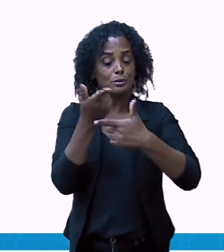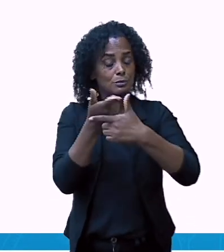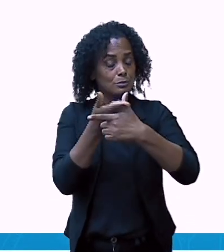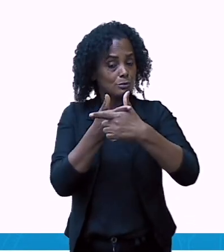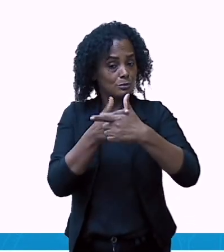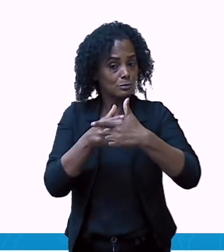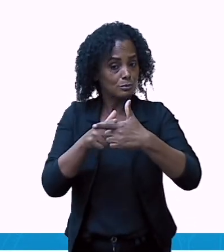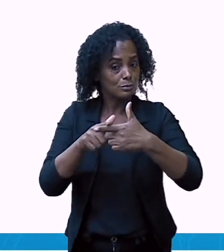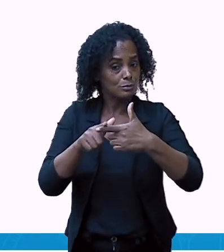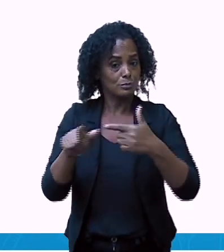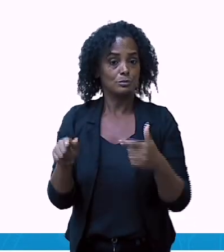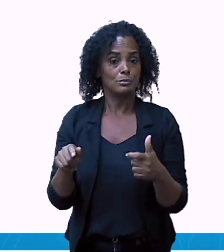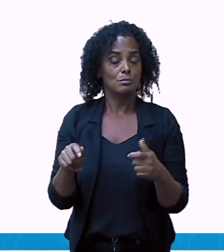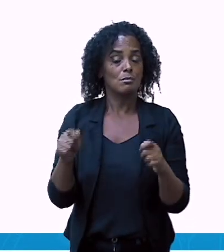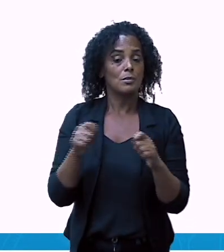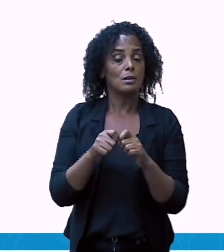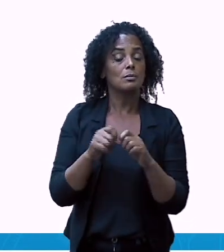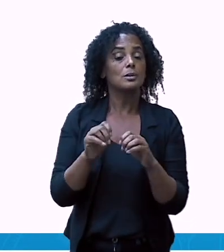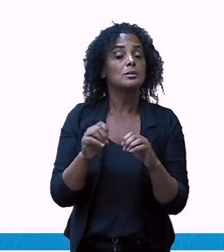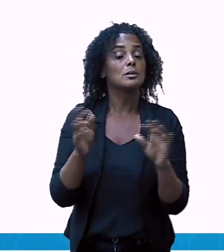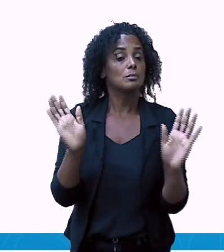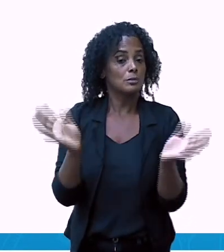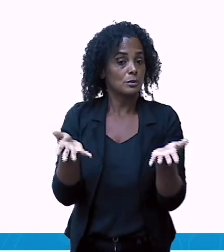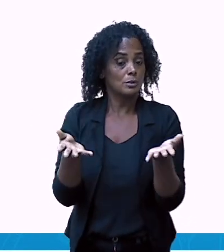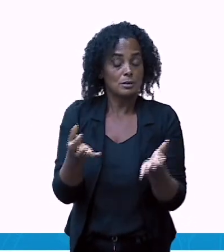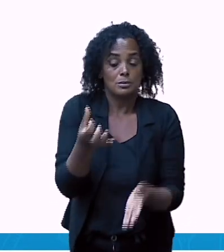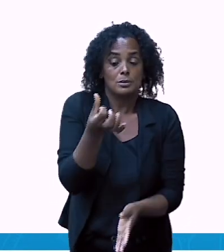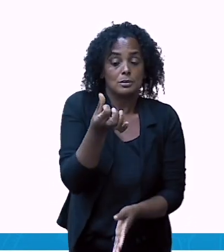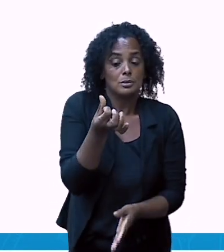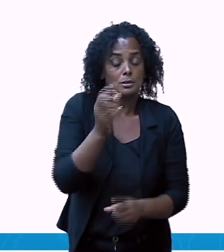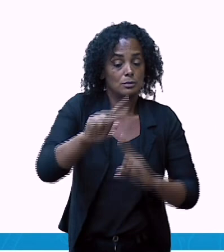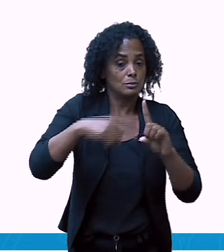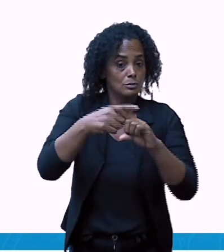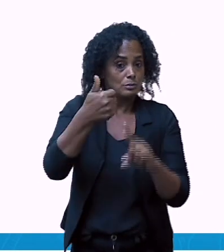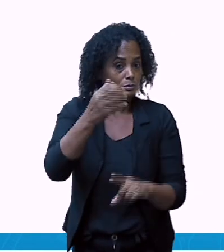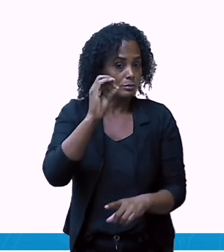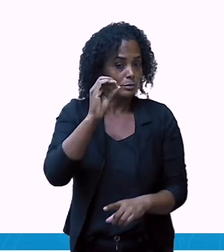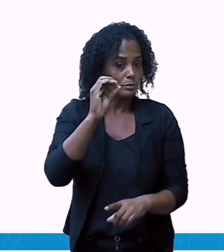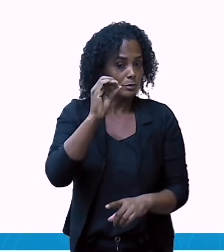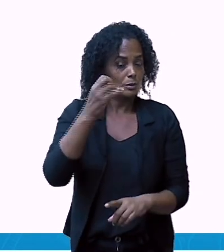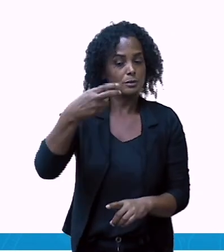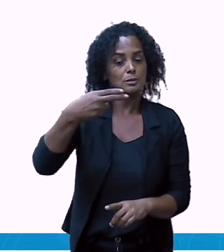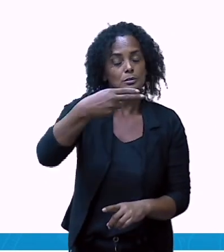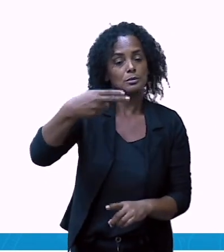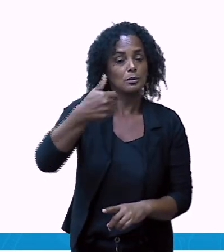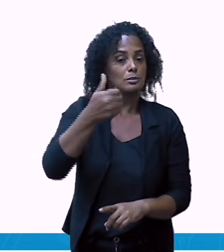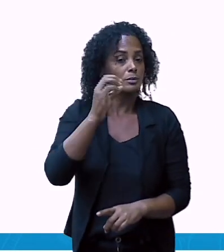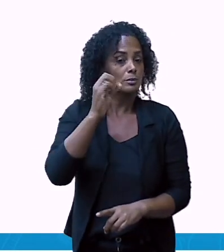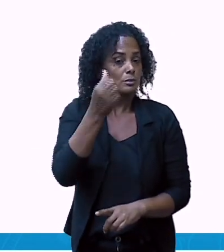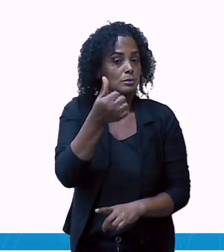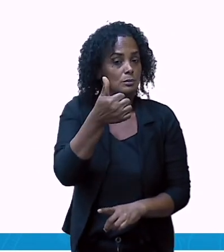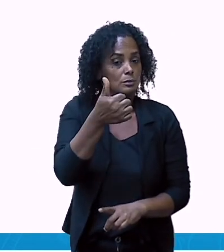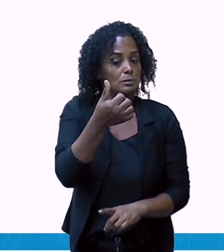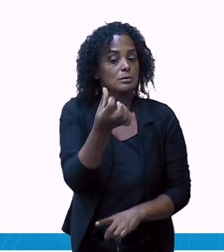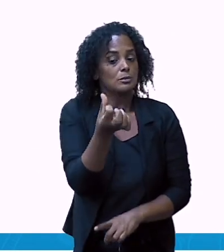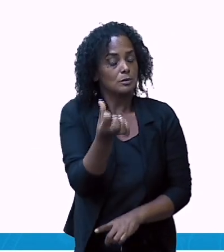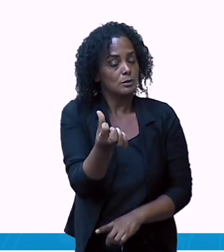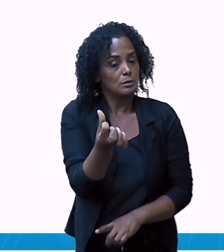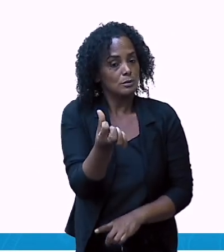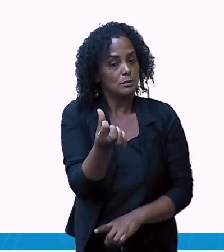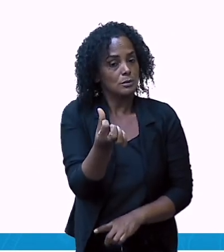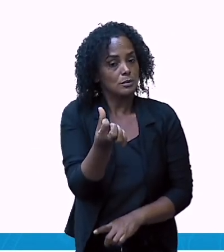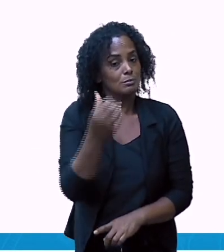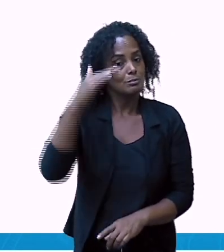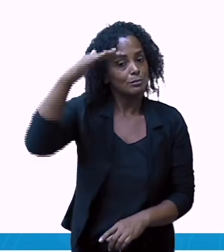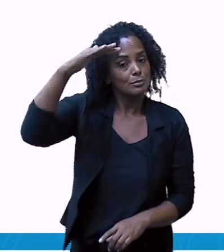a operação que aparece primeiro. 6 mais 10 são 16 e vamos descer o restante da